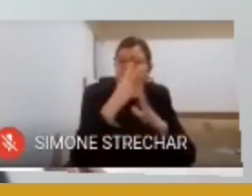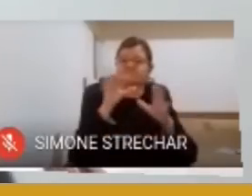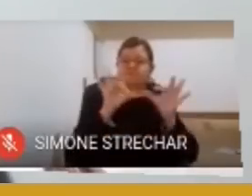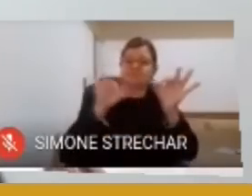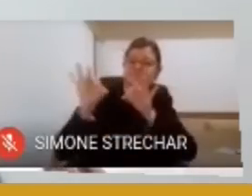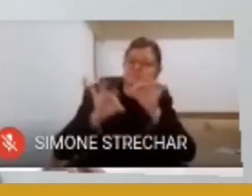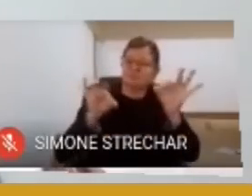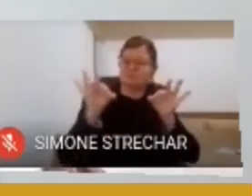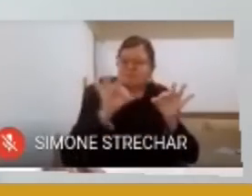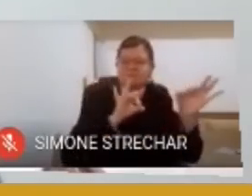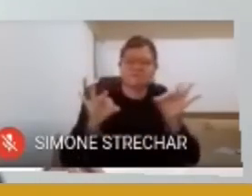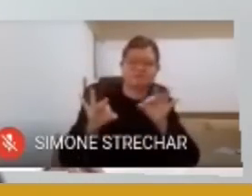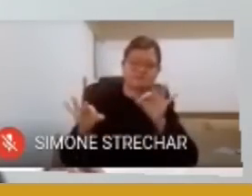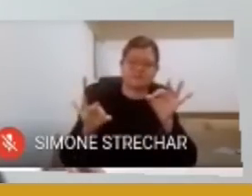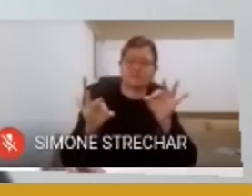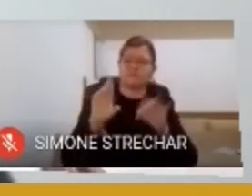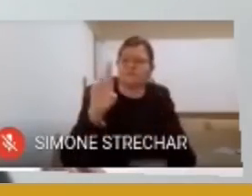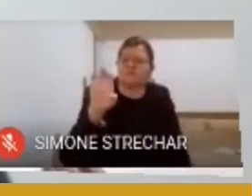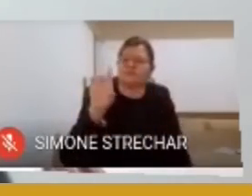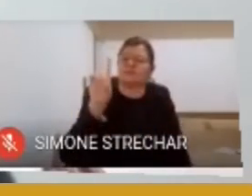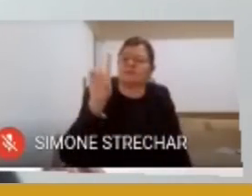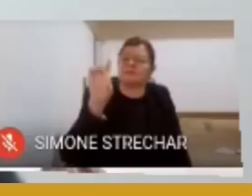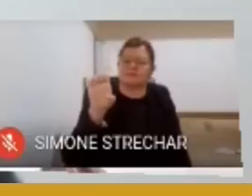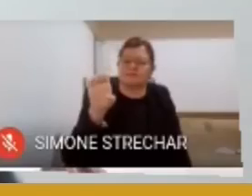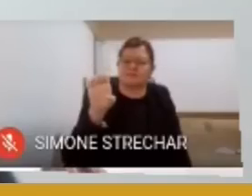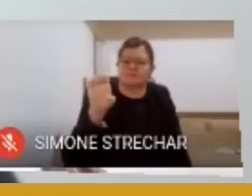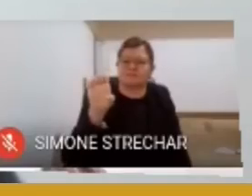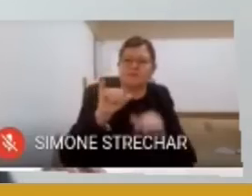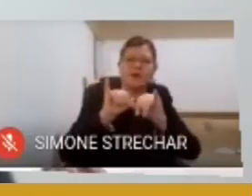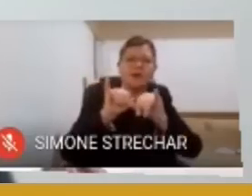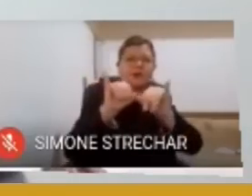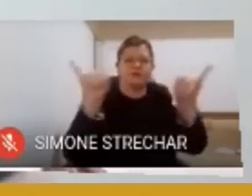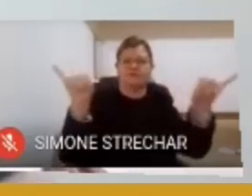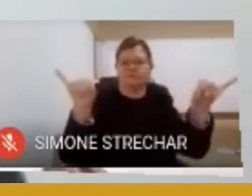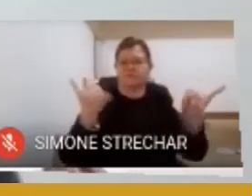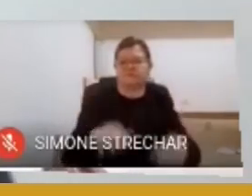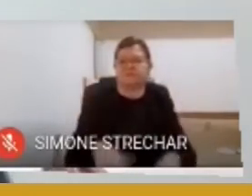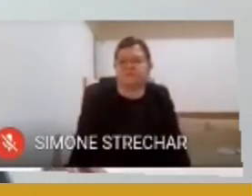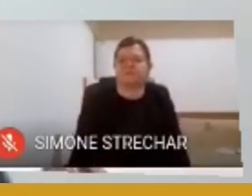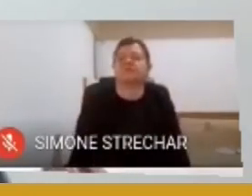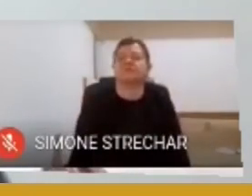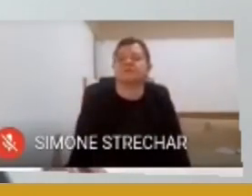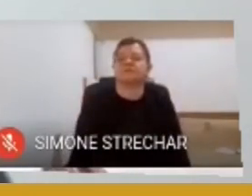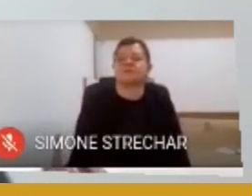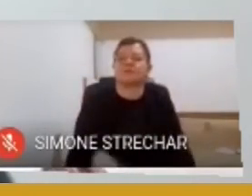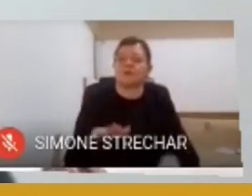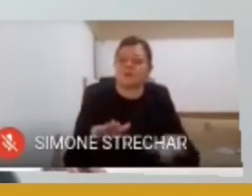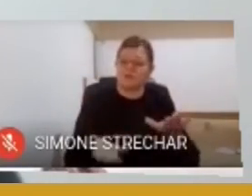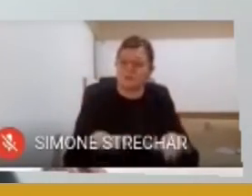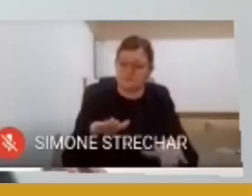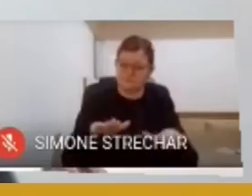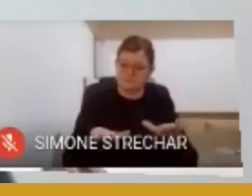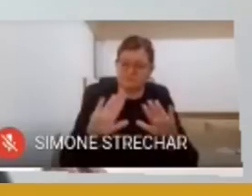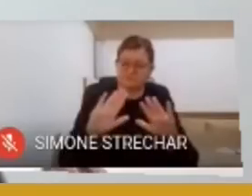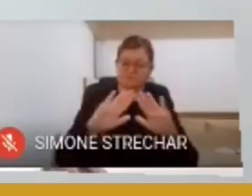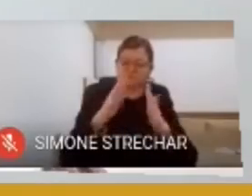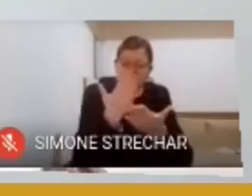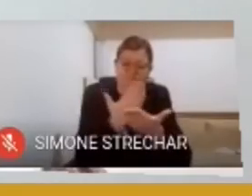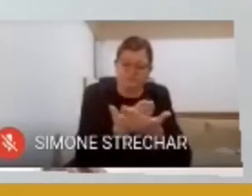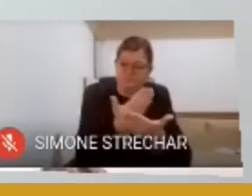frequentados por um público grande, dos hospitais, das praças. Eu acho que a palavra central disso tudo